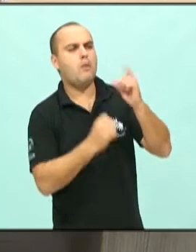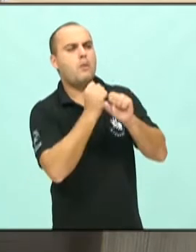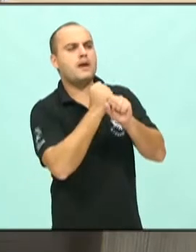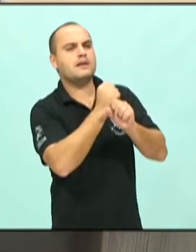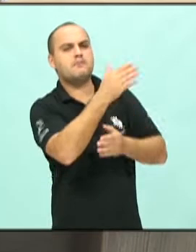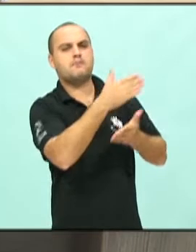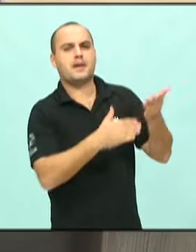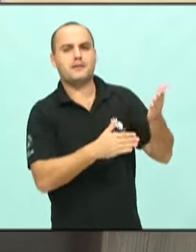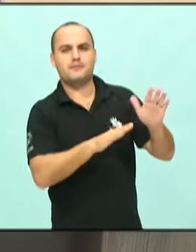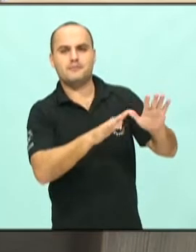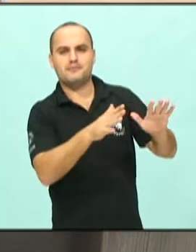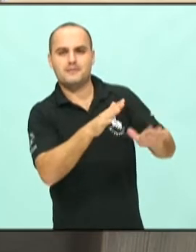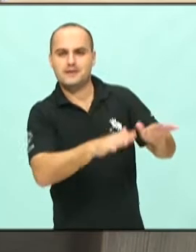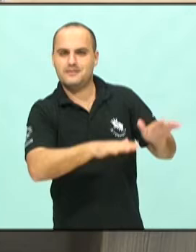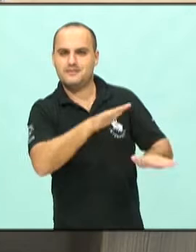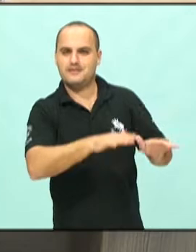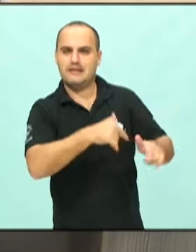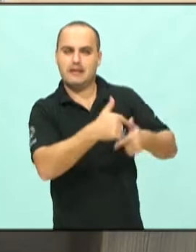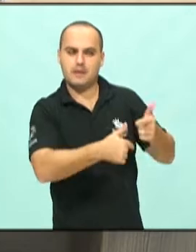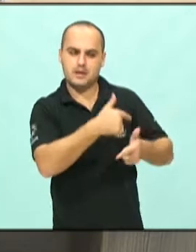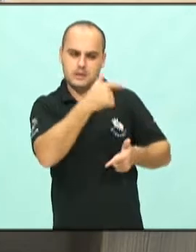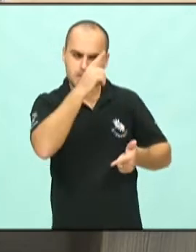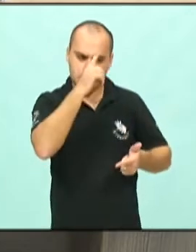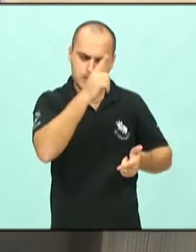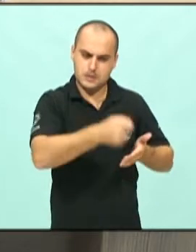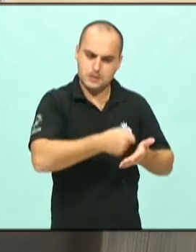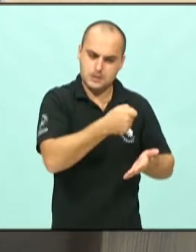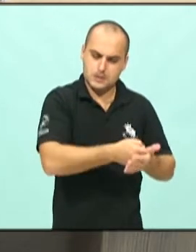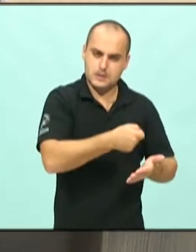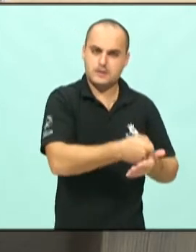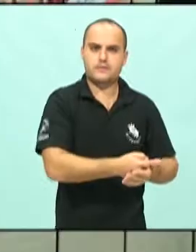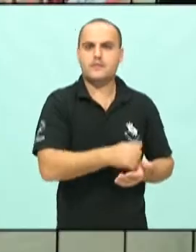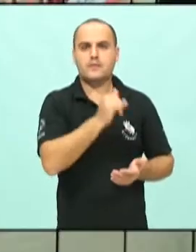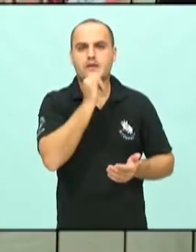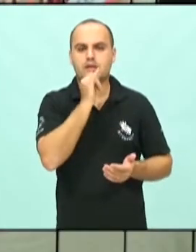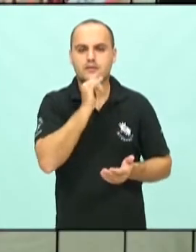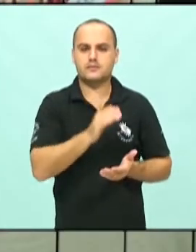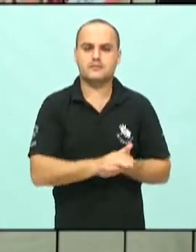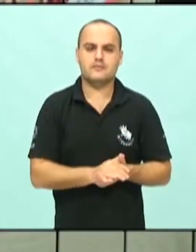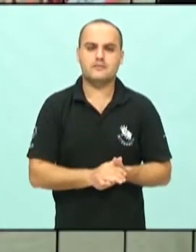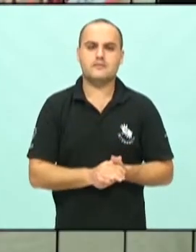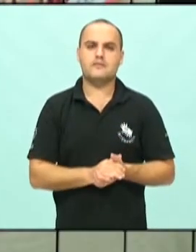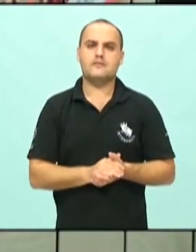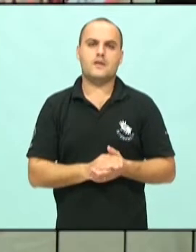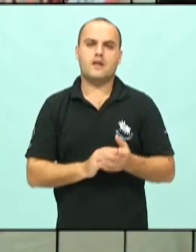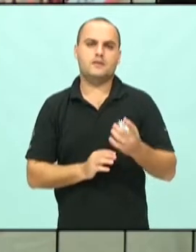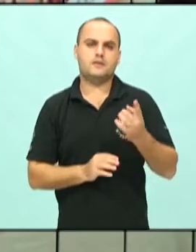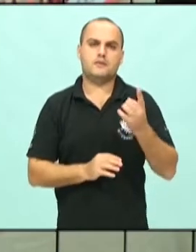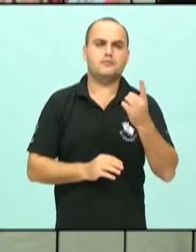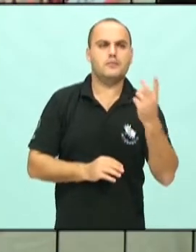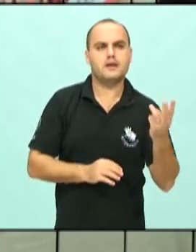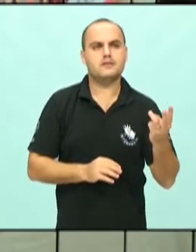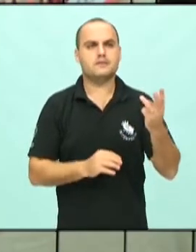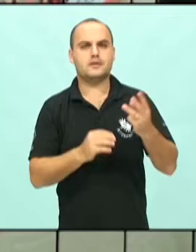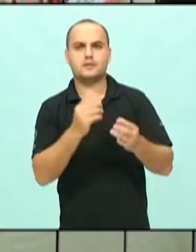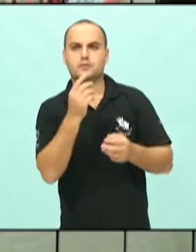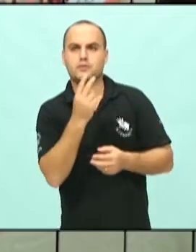menos, trabalhando intensamente. Assim, a gente pega assim, alguns meses, trabalha por 2, 3 semanas intensamente,